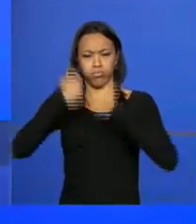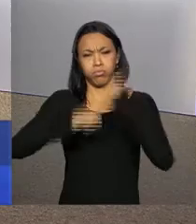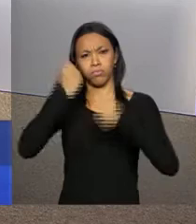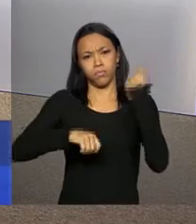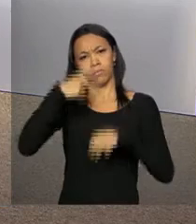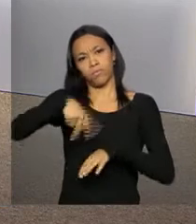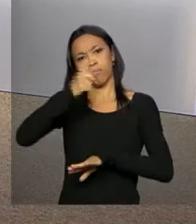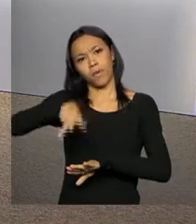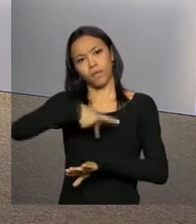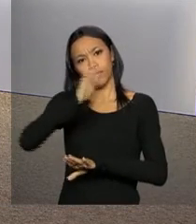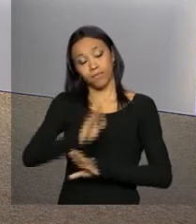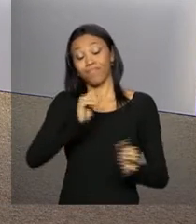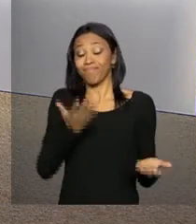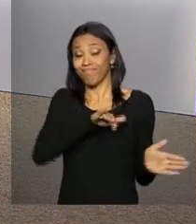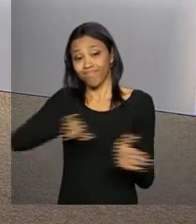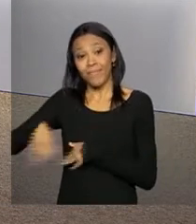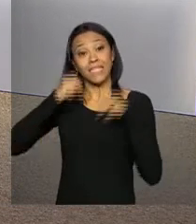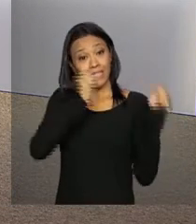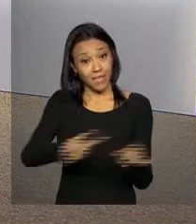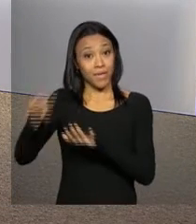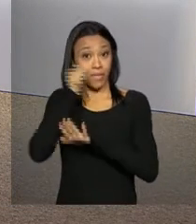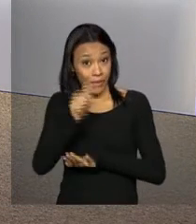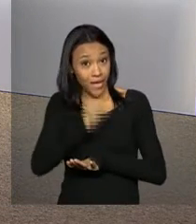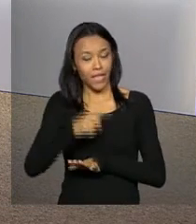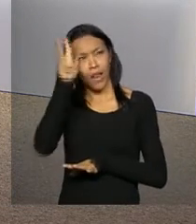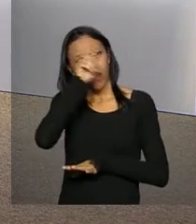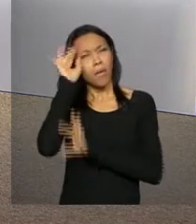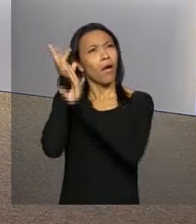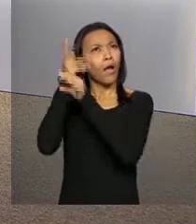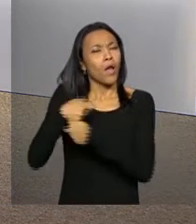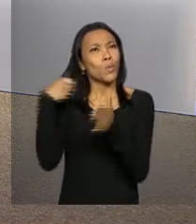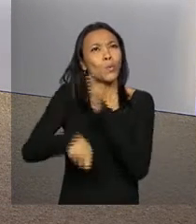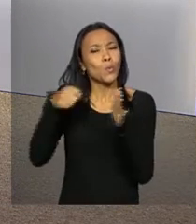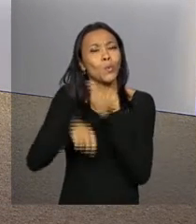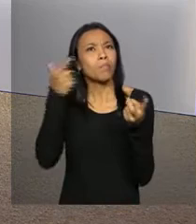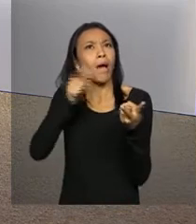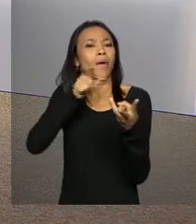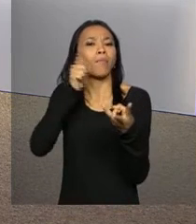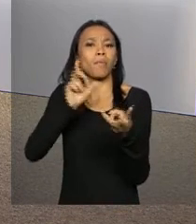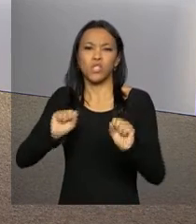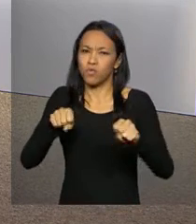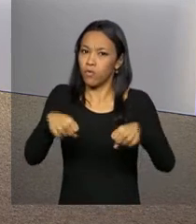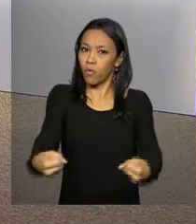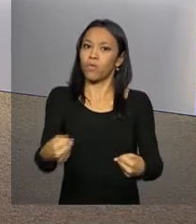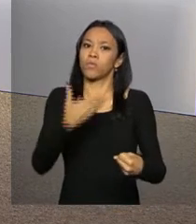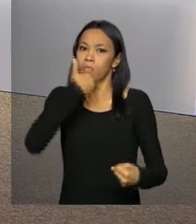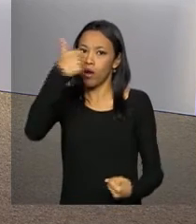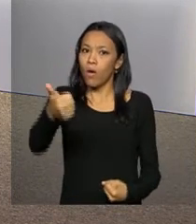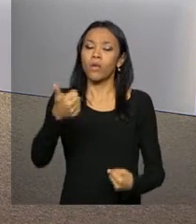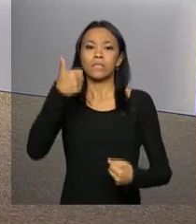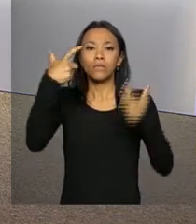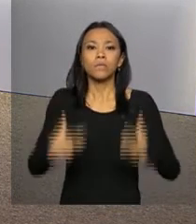país. E na Semana da Mulher, lembramos as lutas e conquistas das mulheres ao longo dos anos. Um esforço por melhores